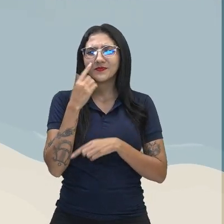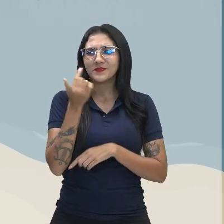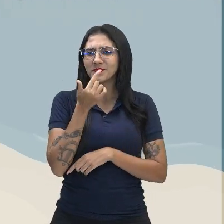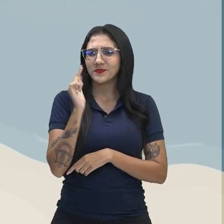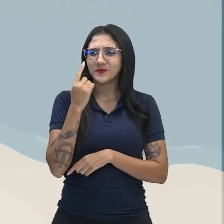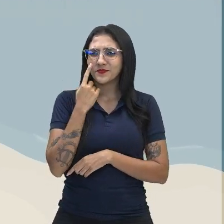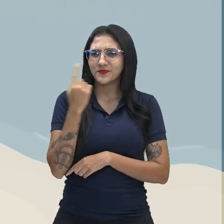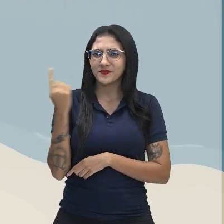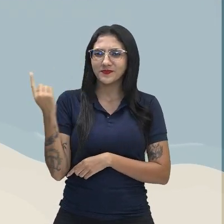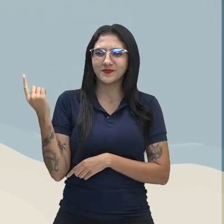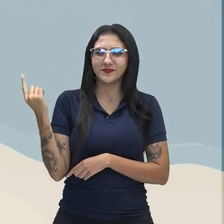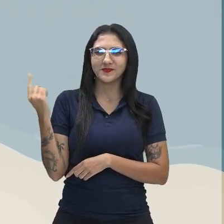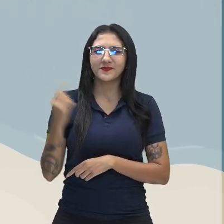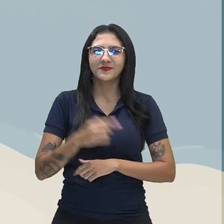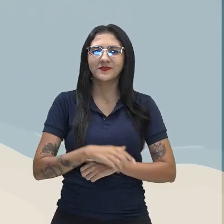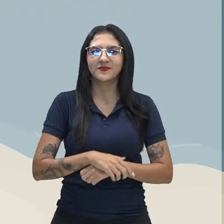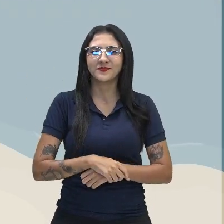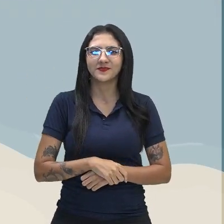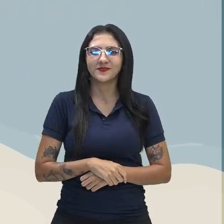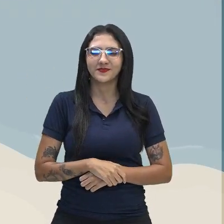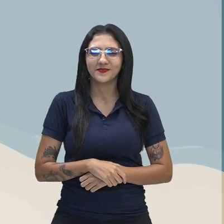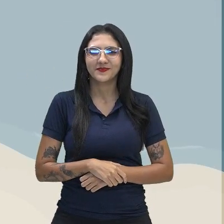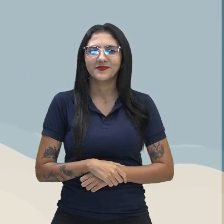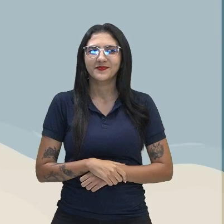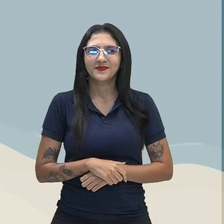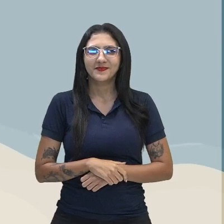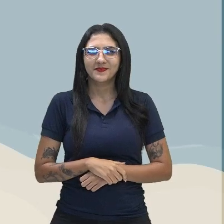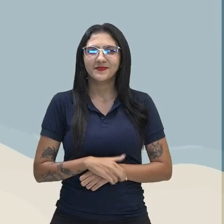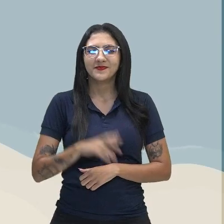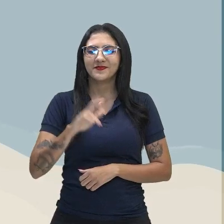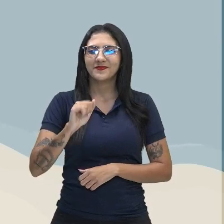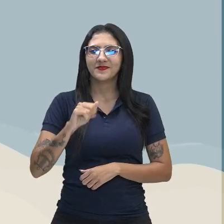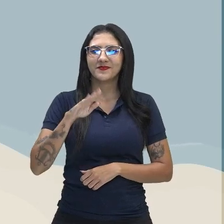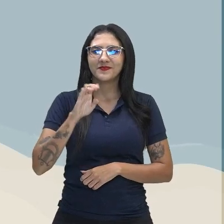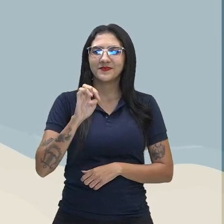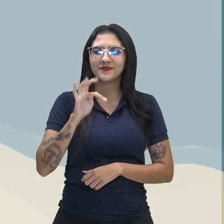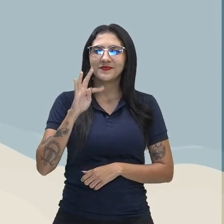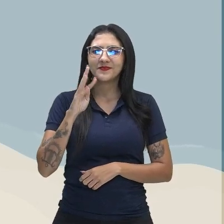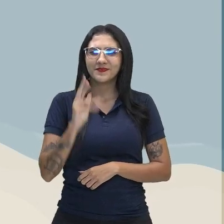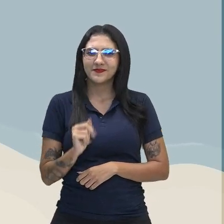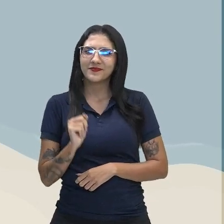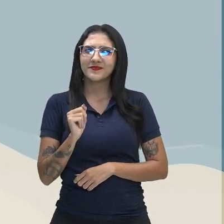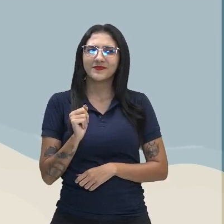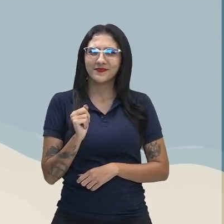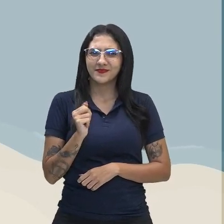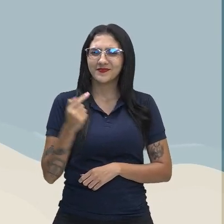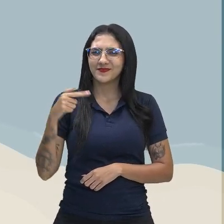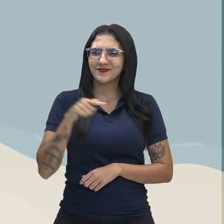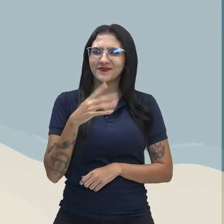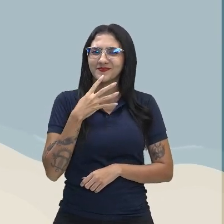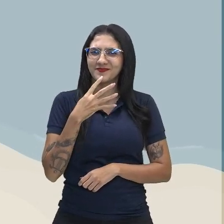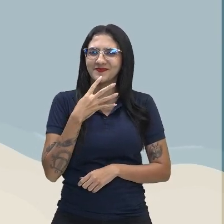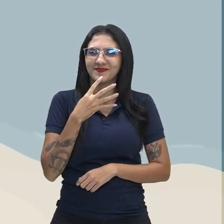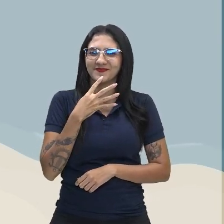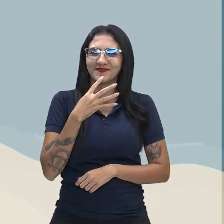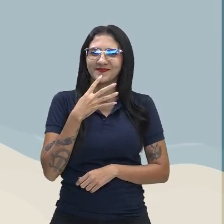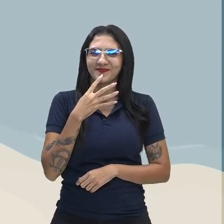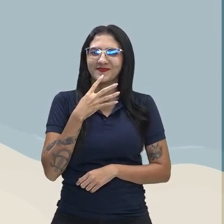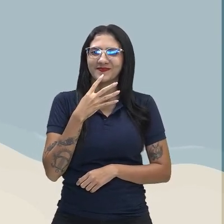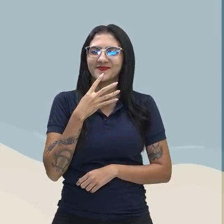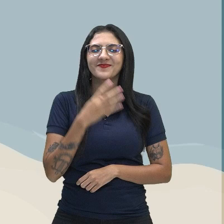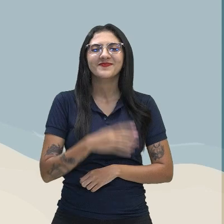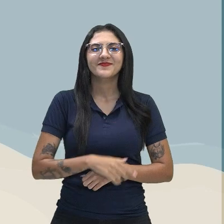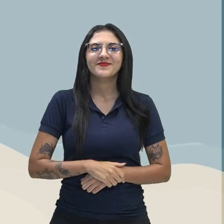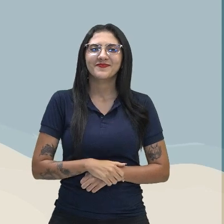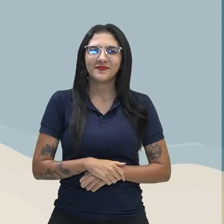utilizamos. A famosa rabeta. Quem nunca, né? Pois então, esses meios de transportes comuns a todos